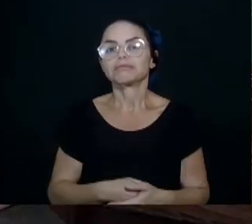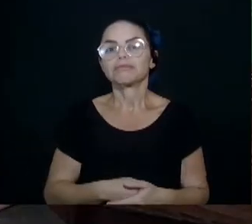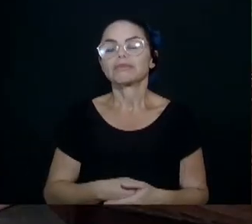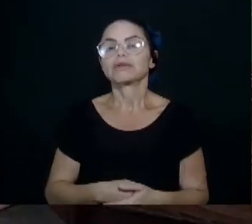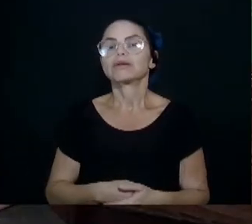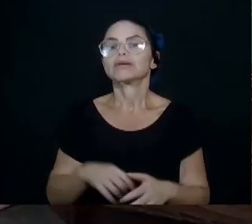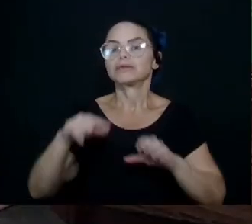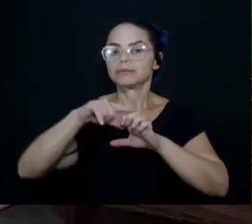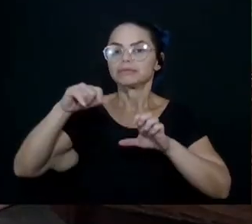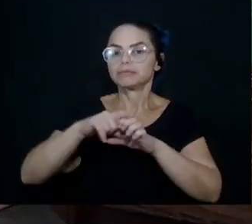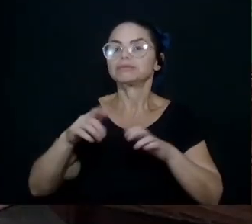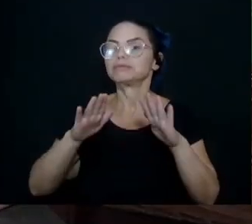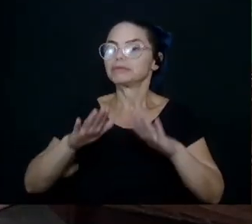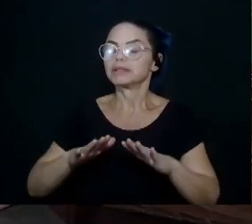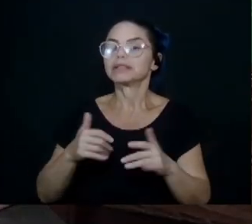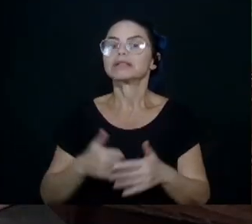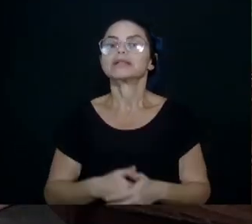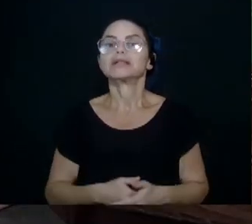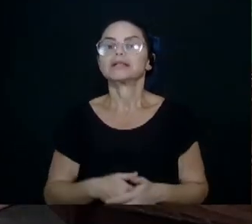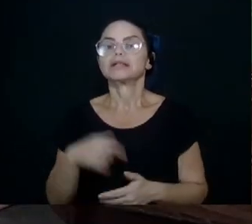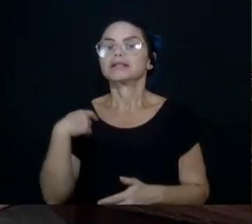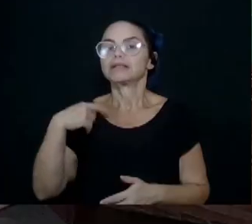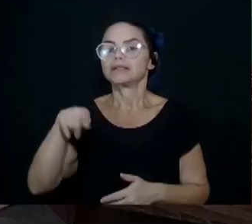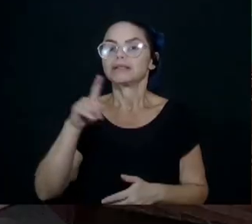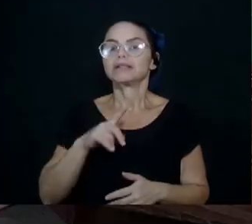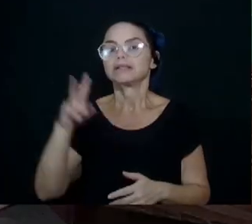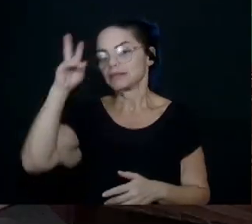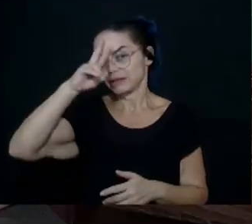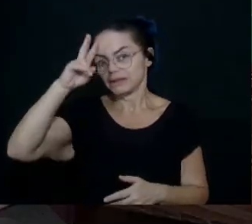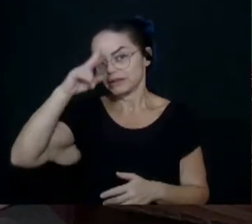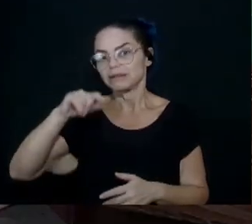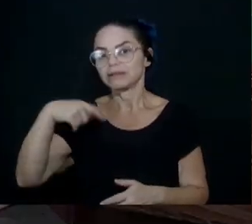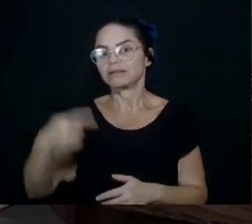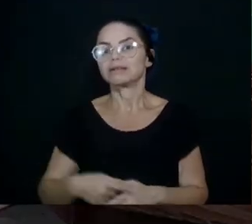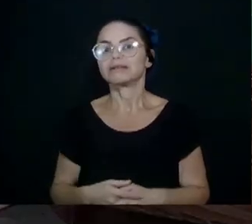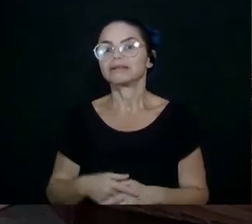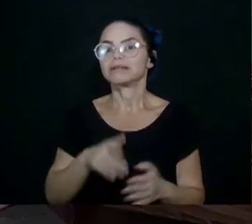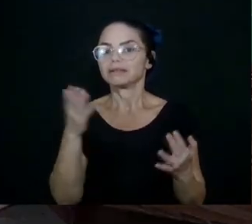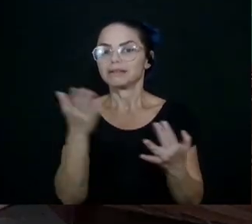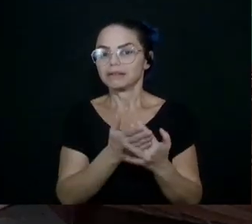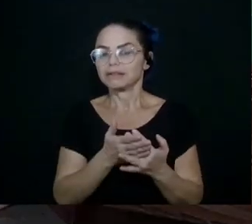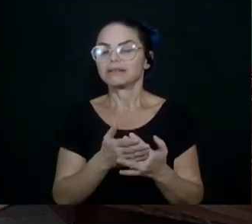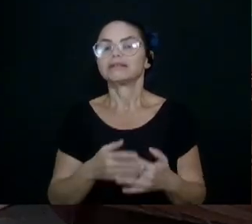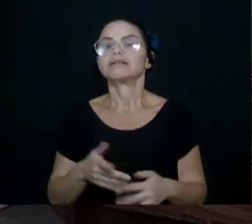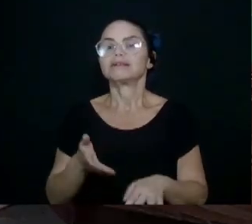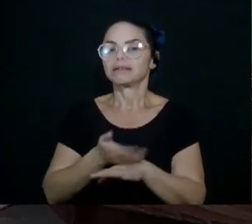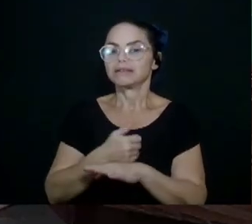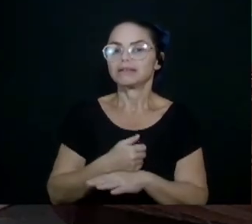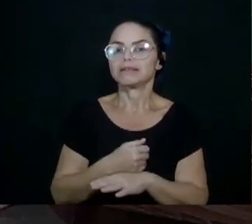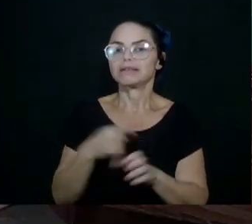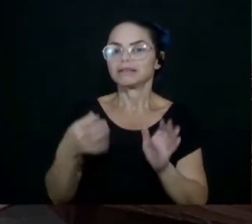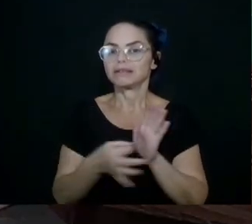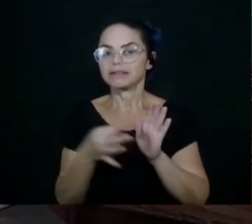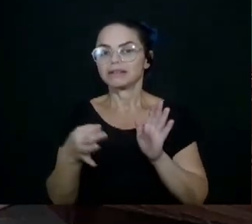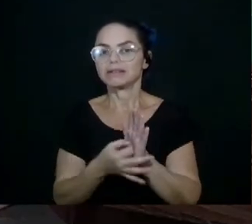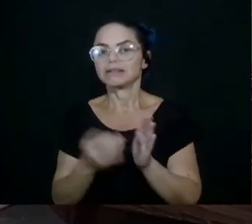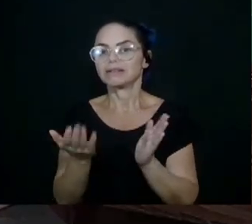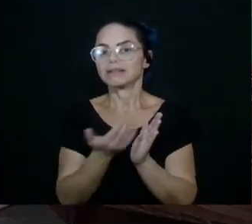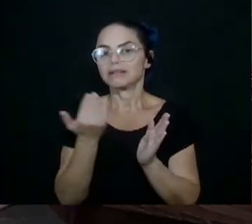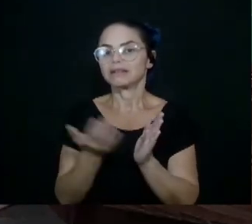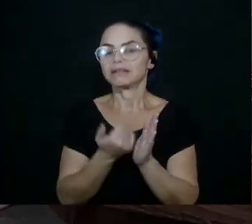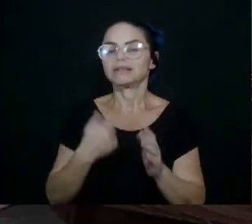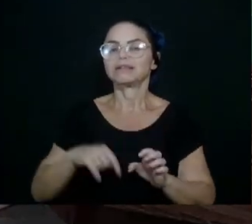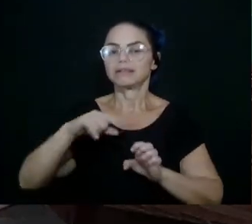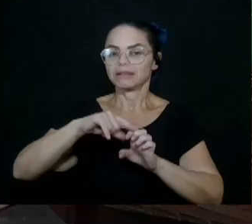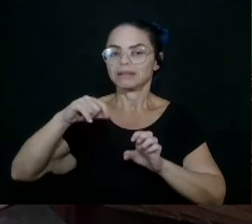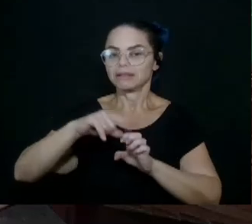Empreendedor fica por aqui, mas tem mais histórias no próximo bloco. Antes, fique com as dicas de livros sobre empreendedorismo.